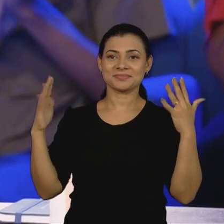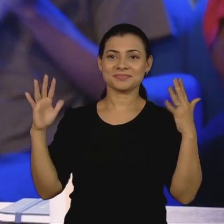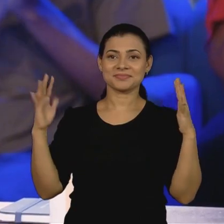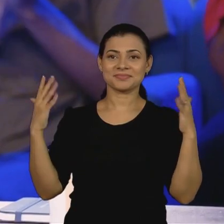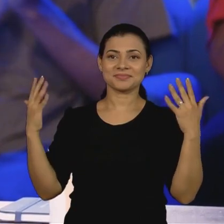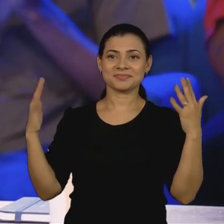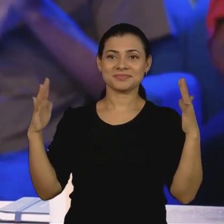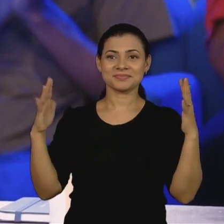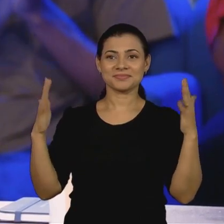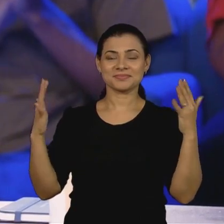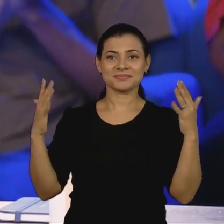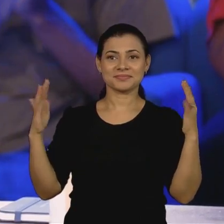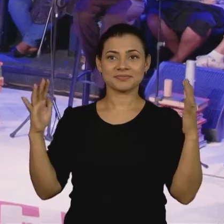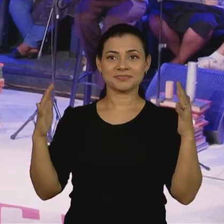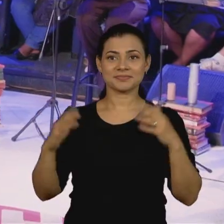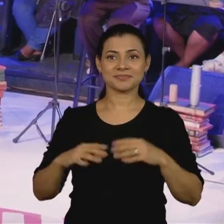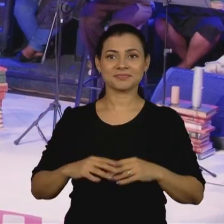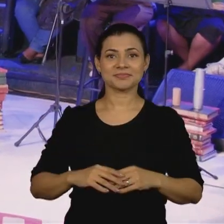Assim...